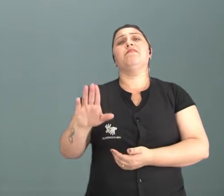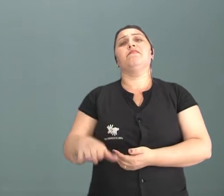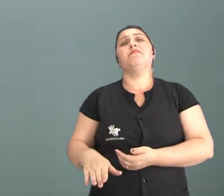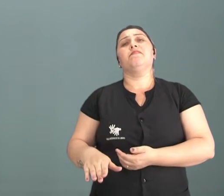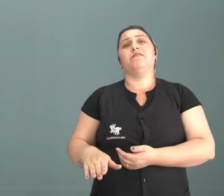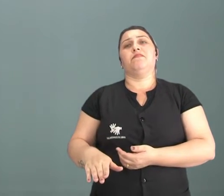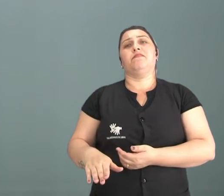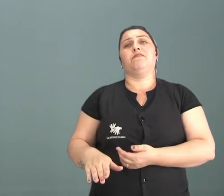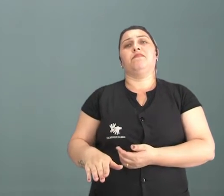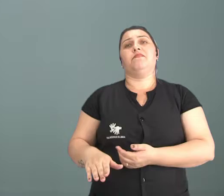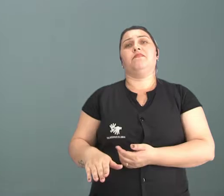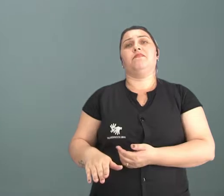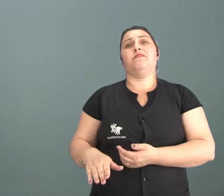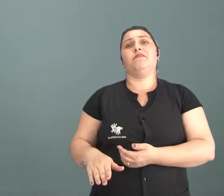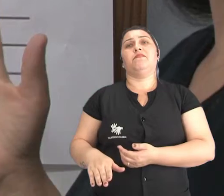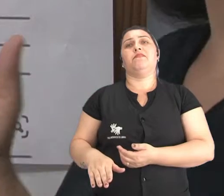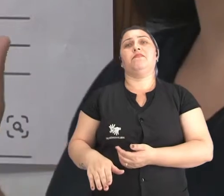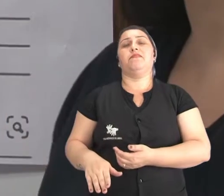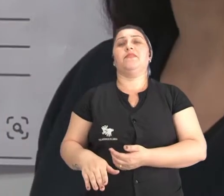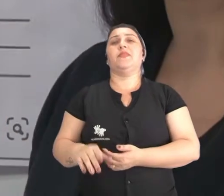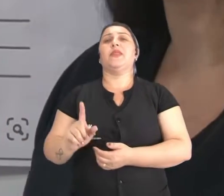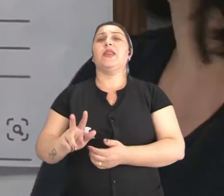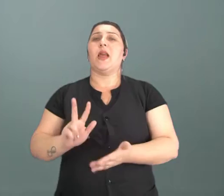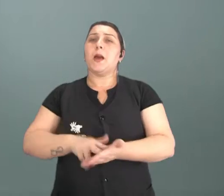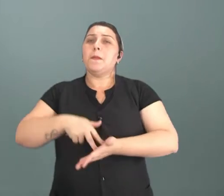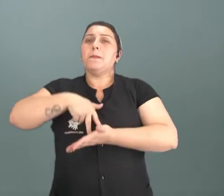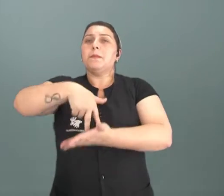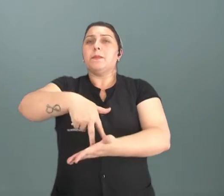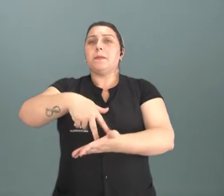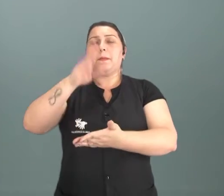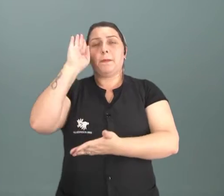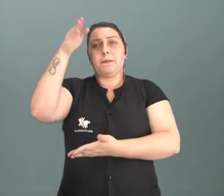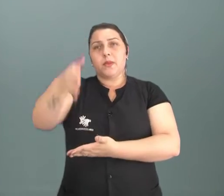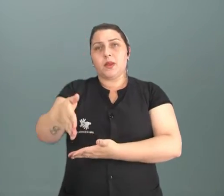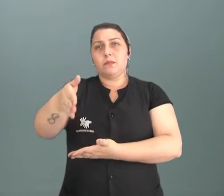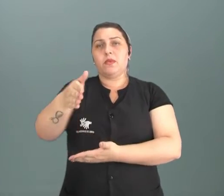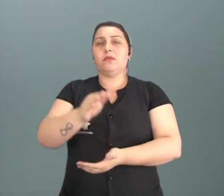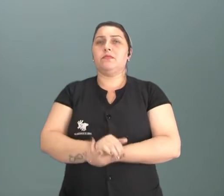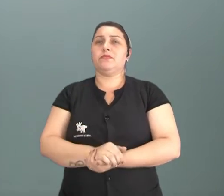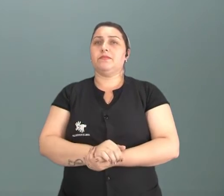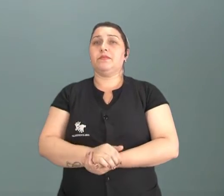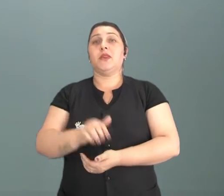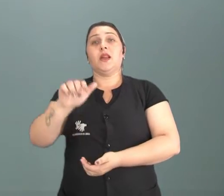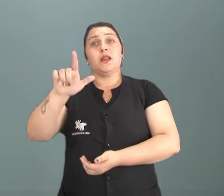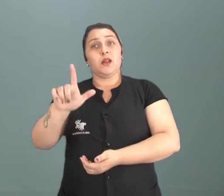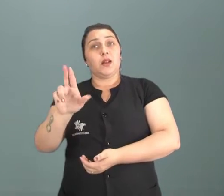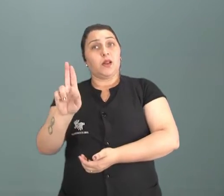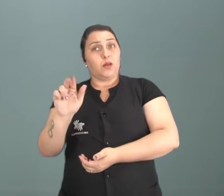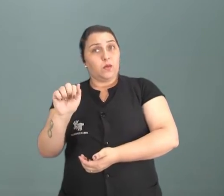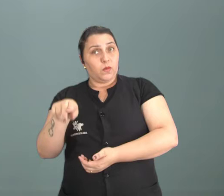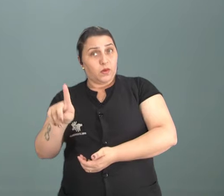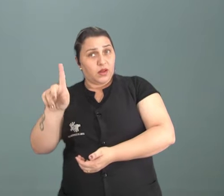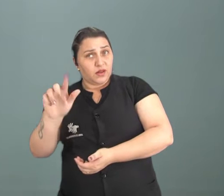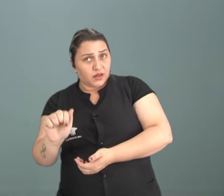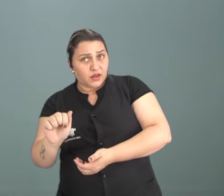a protagonista da história? Ou seja, quem é o personagem principal? Quem é?